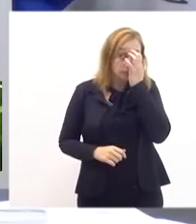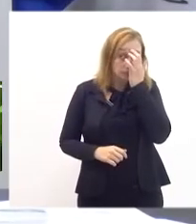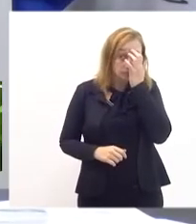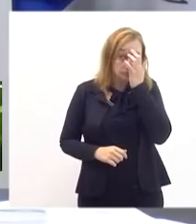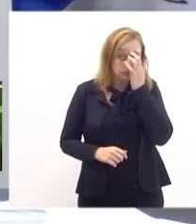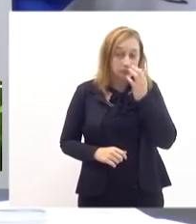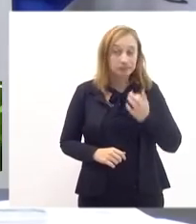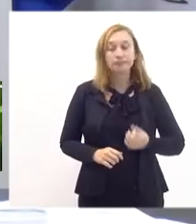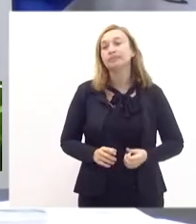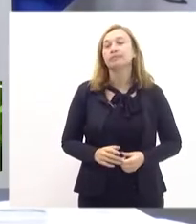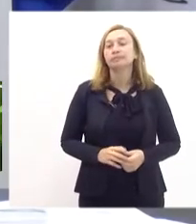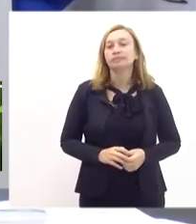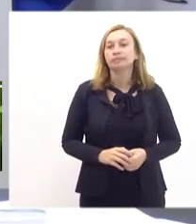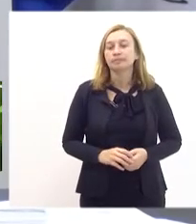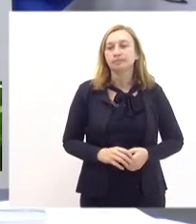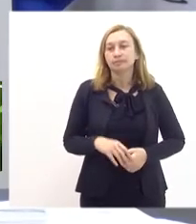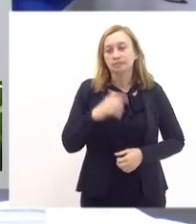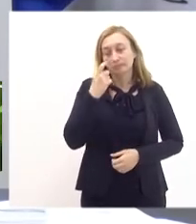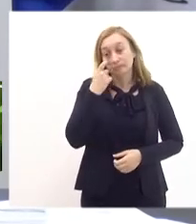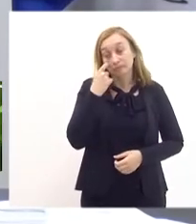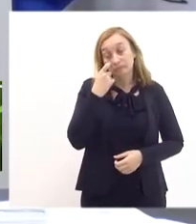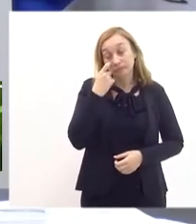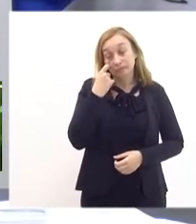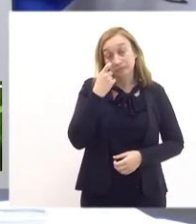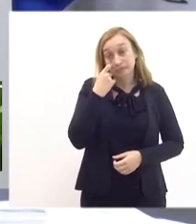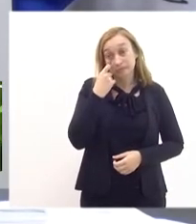Vou fazer aqui um giro,